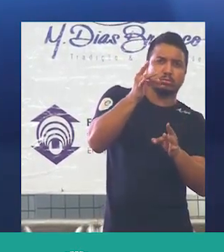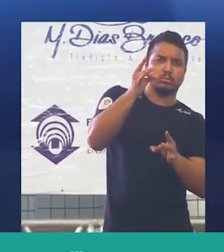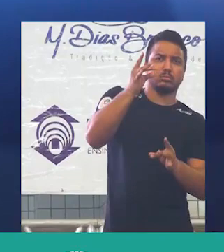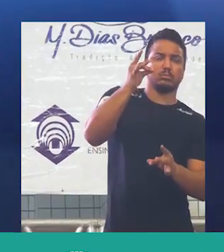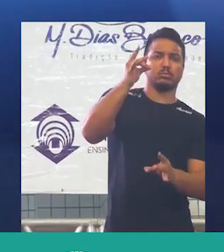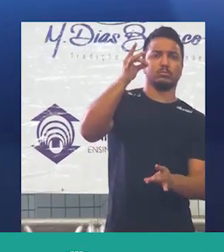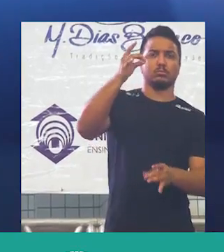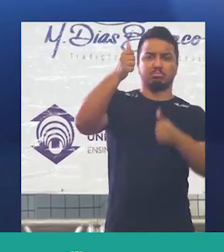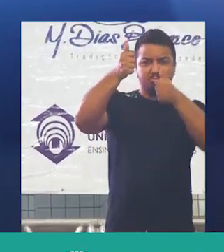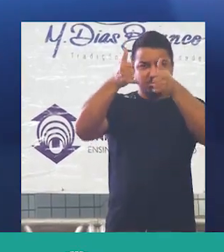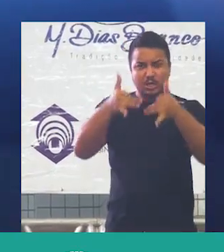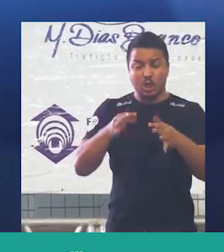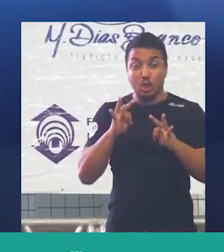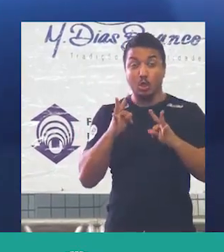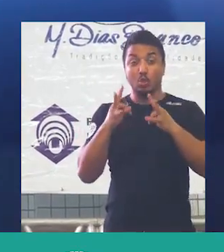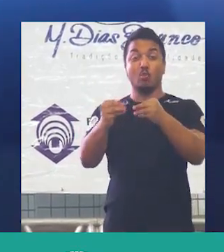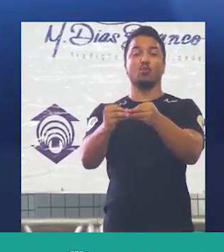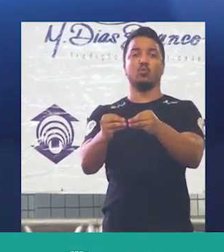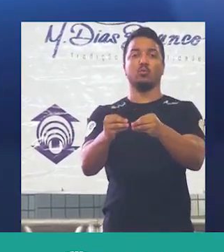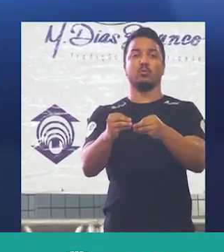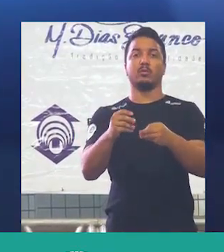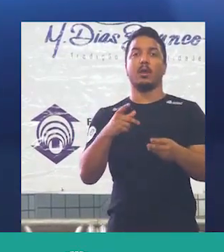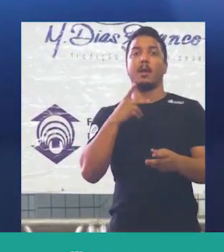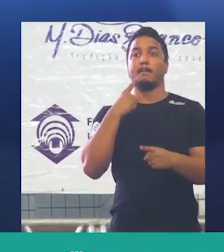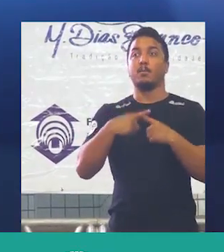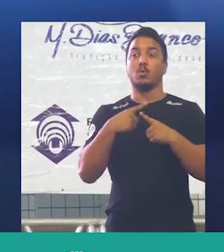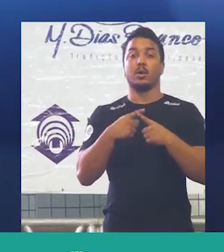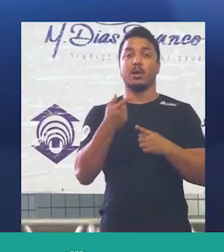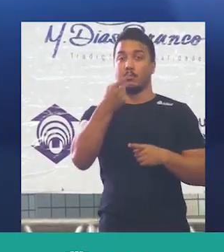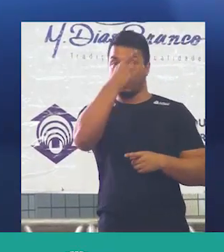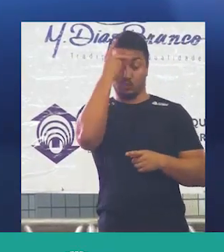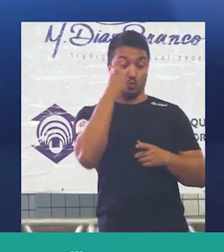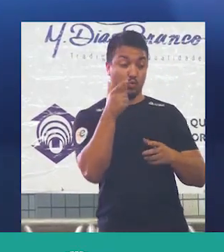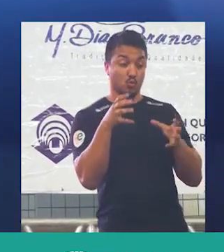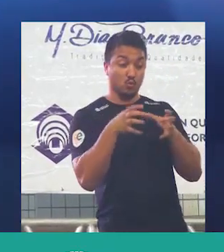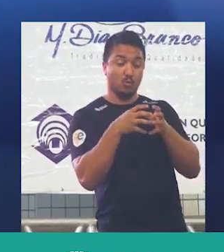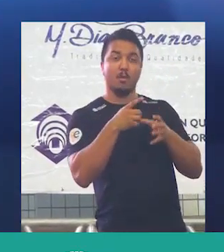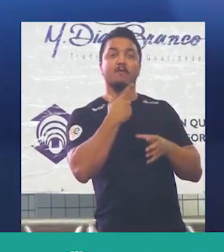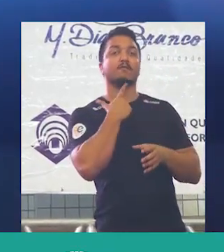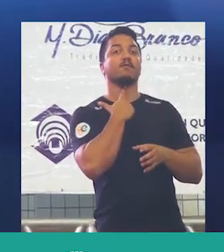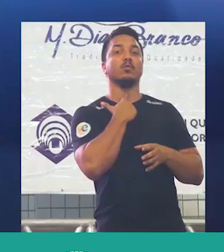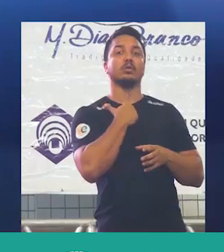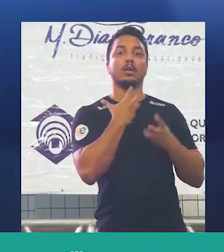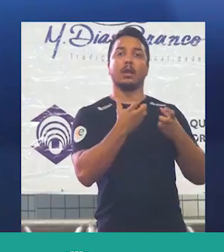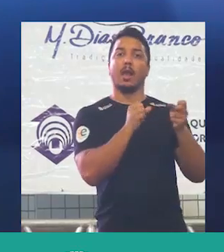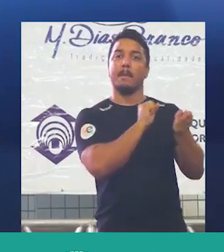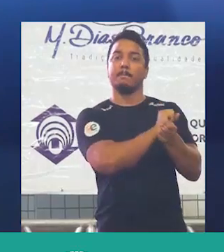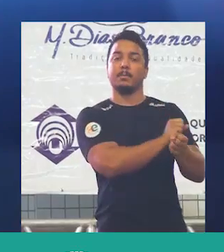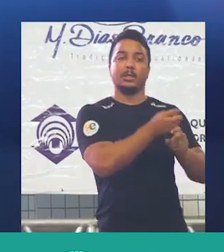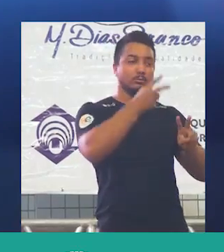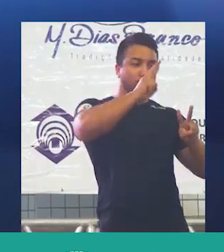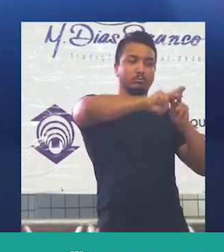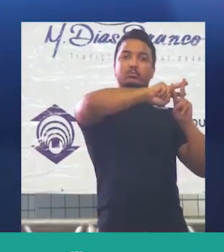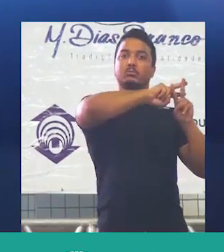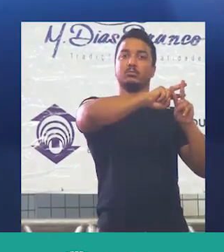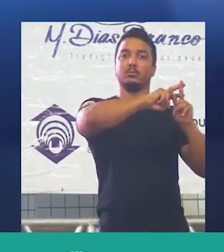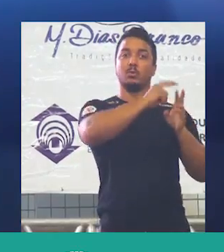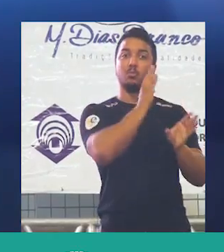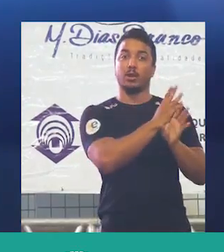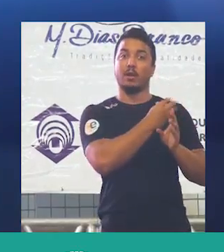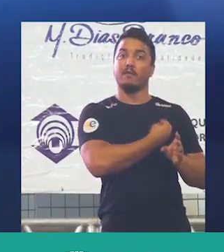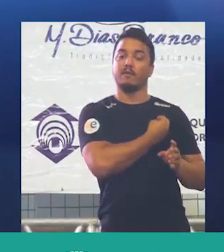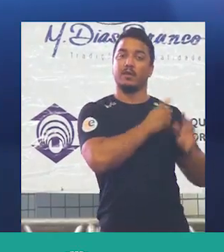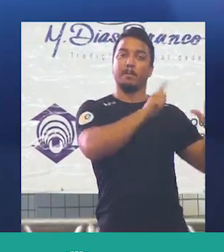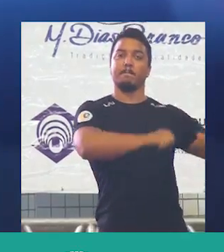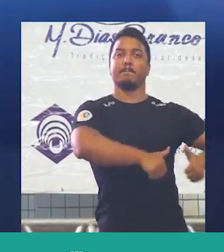sem nada esconder. É que eles desejavam mesmo era ficar na cadeia, onde as condições de